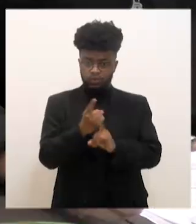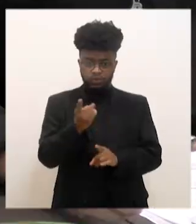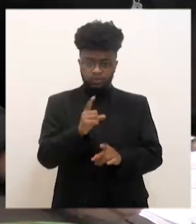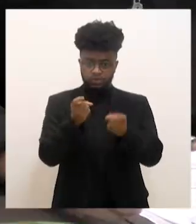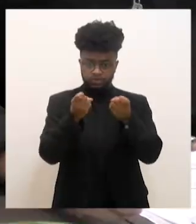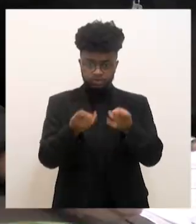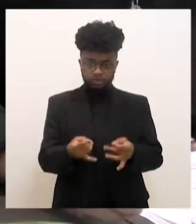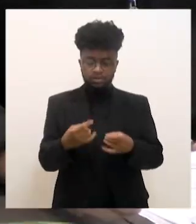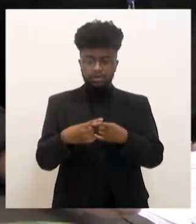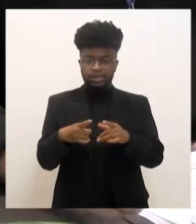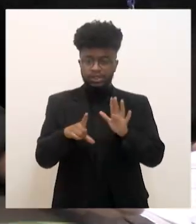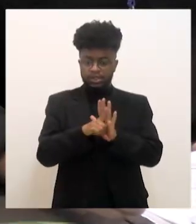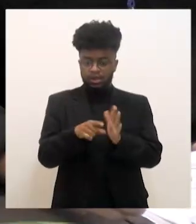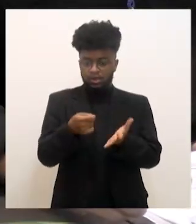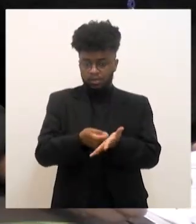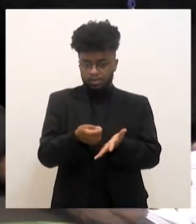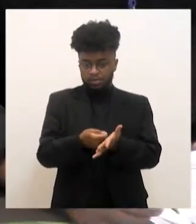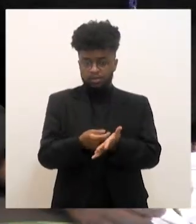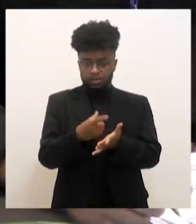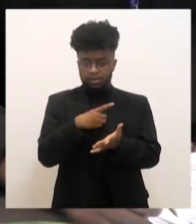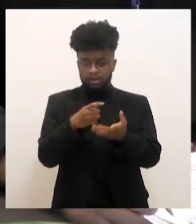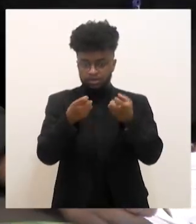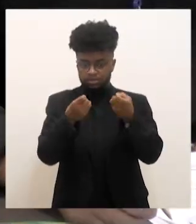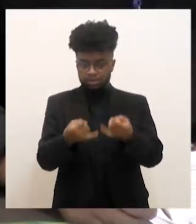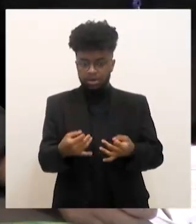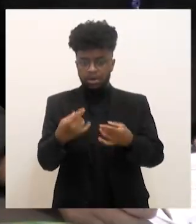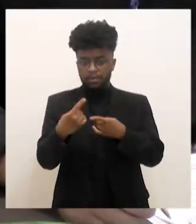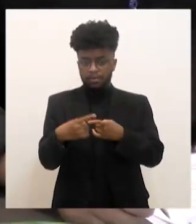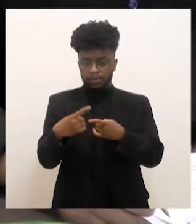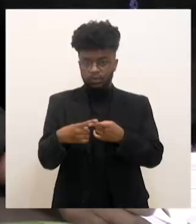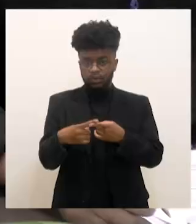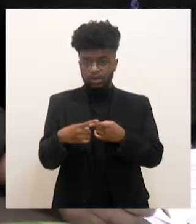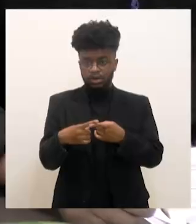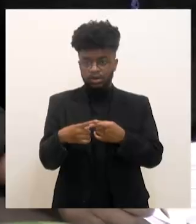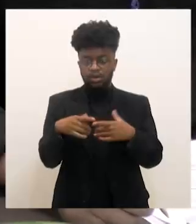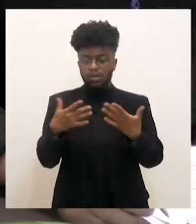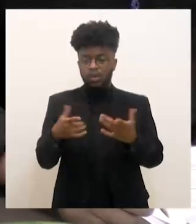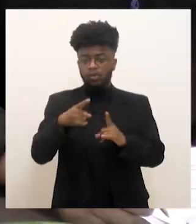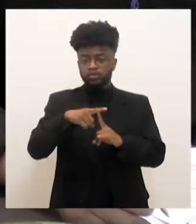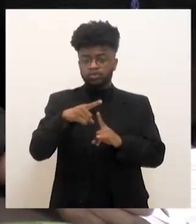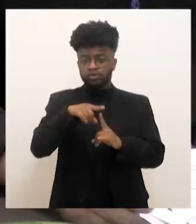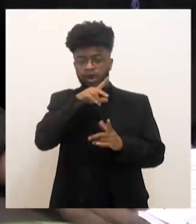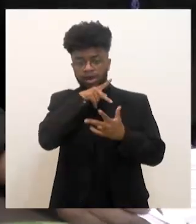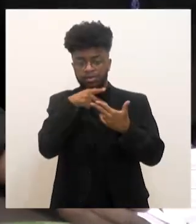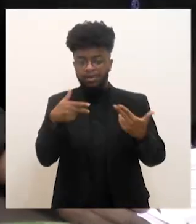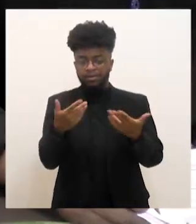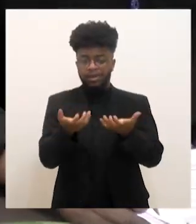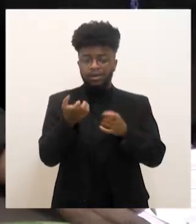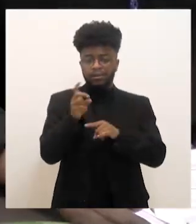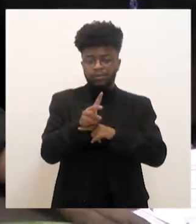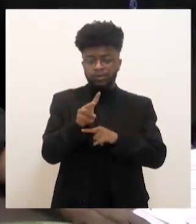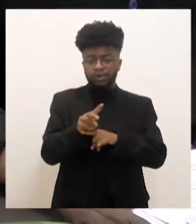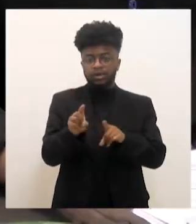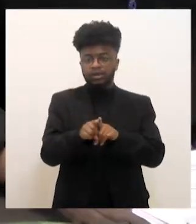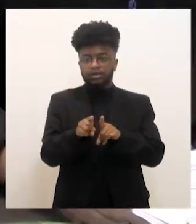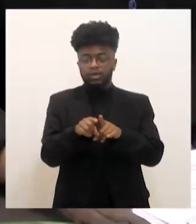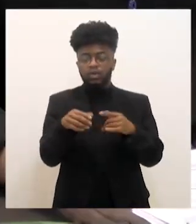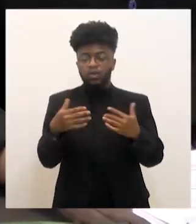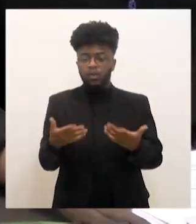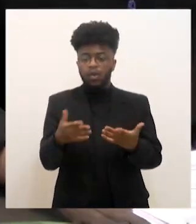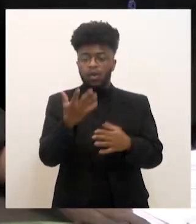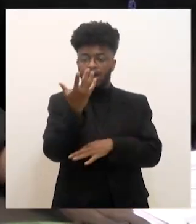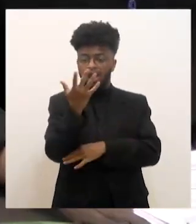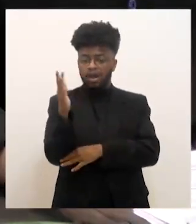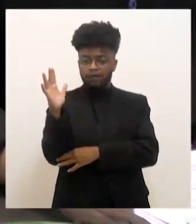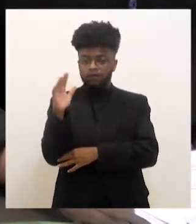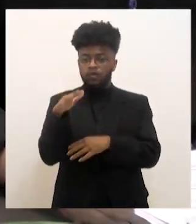maior, e que a lei exige que tenha uma justificativa, explicando quais são as espécies que quer proteger, a incidência de tais e tais